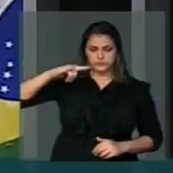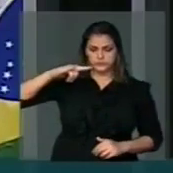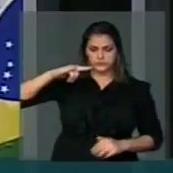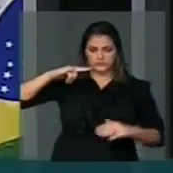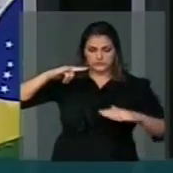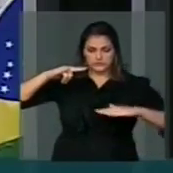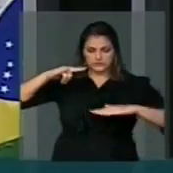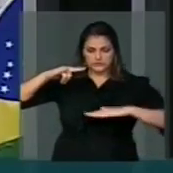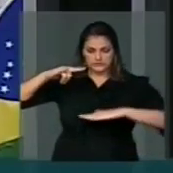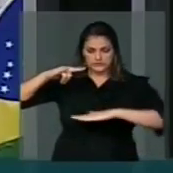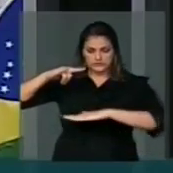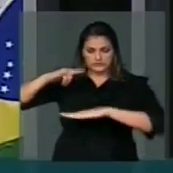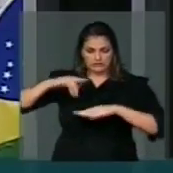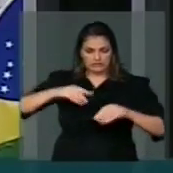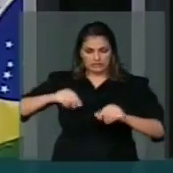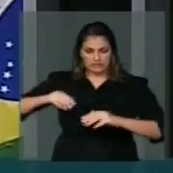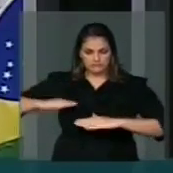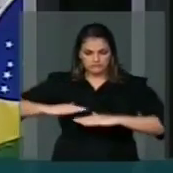pista